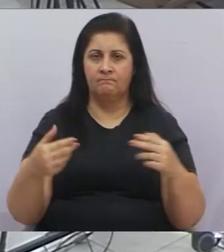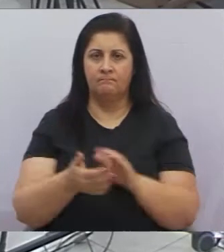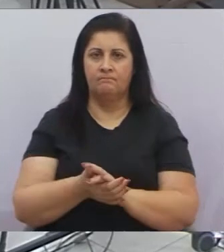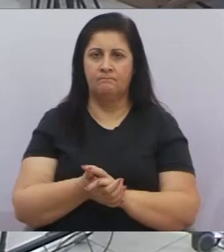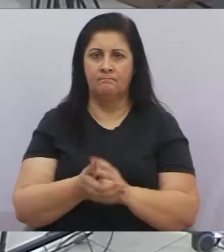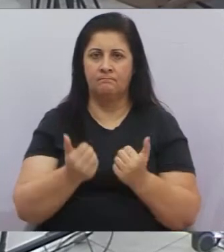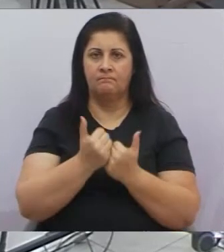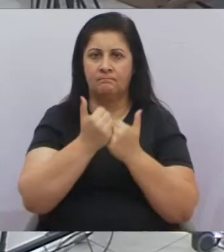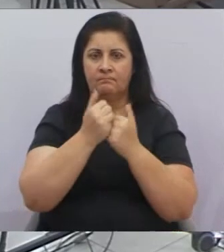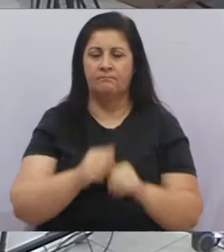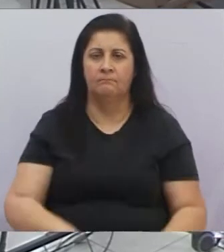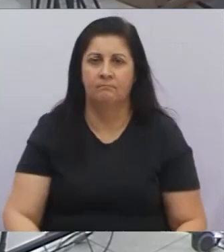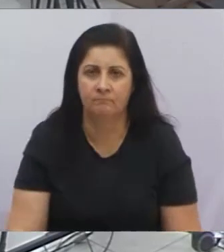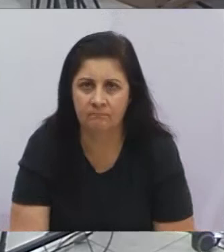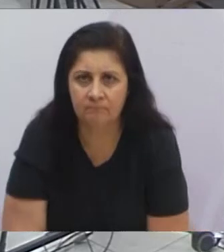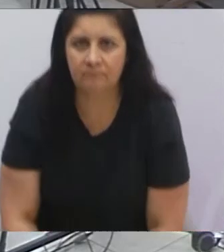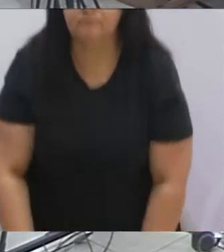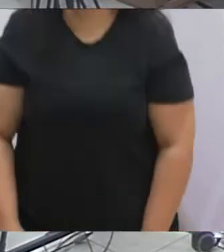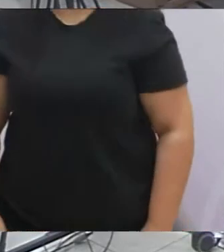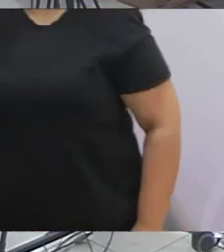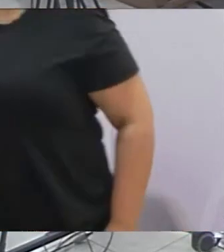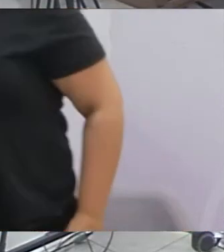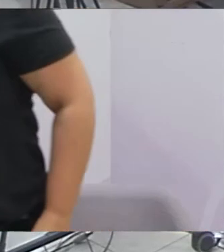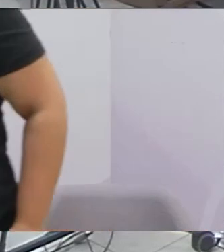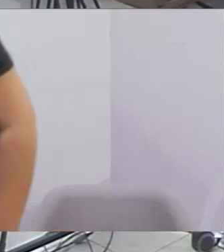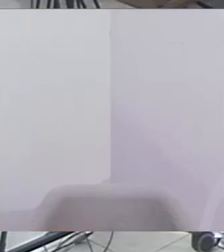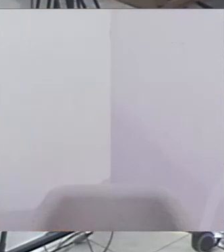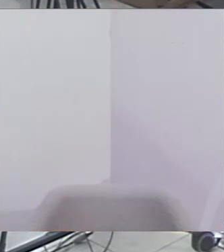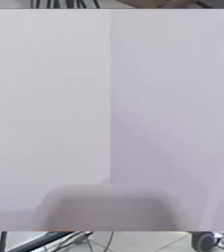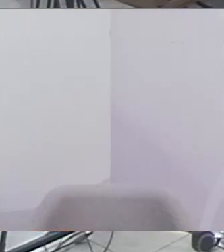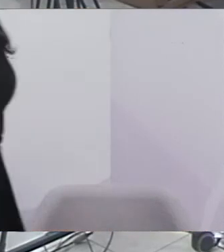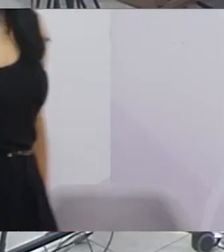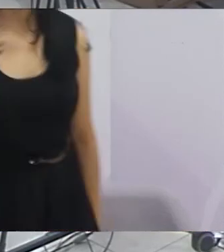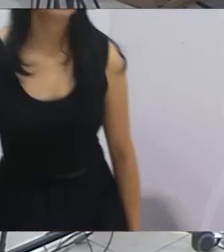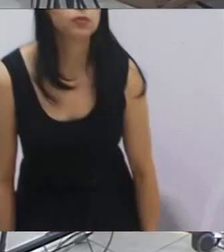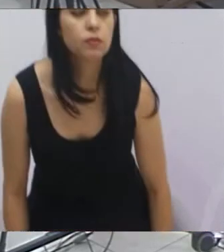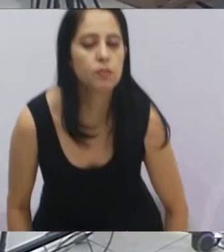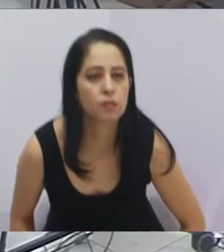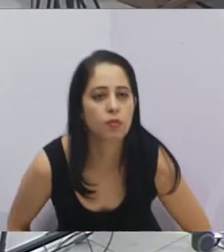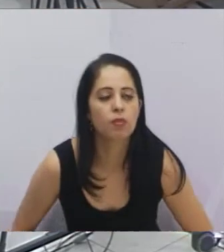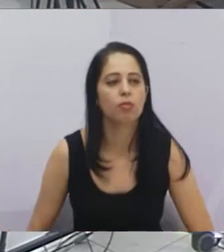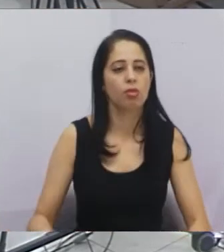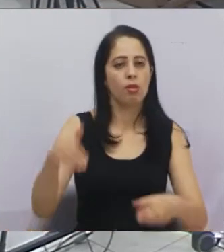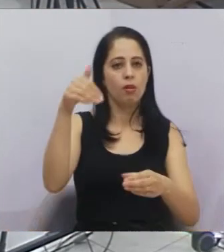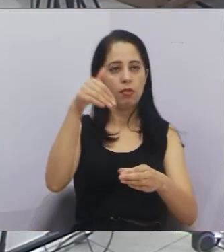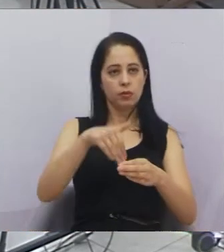subemenda. Como vota o vereador Roninha?